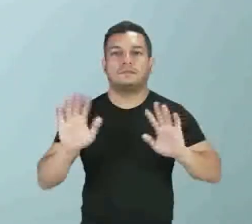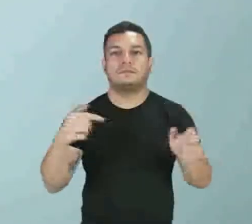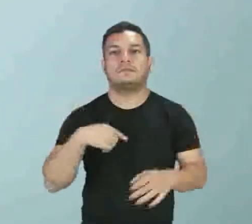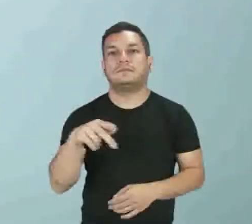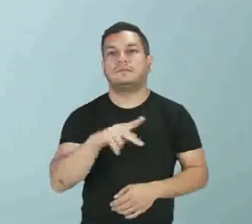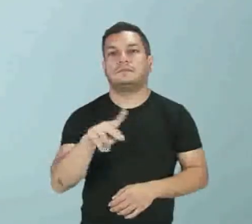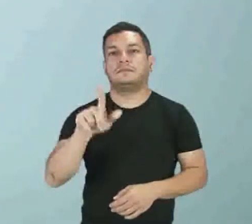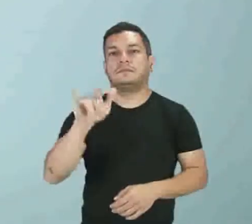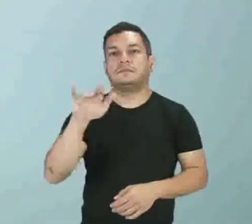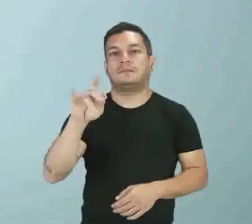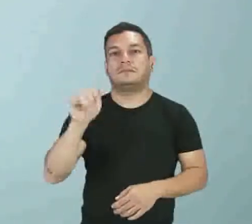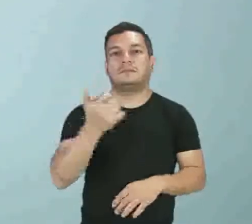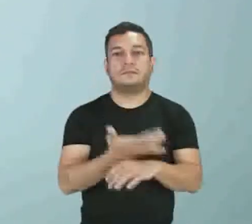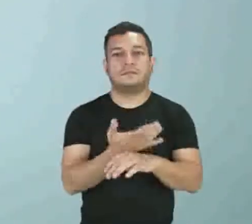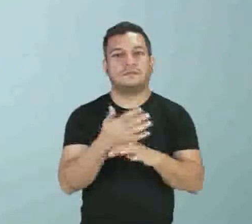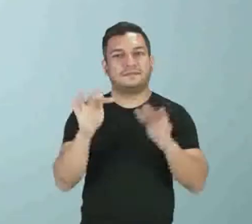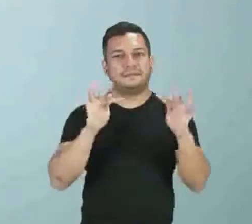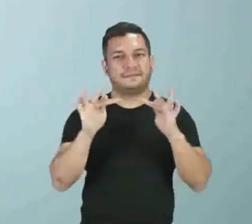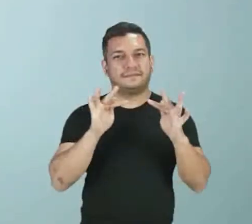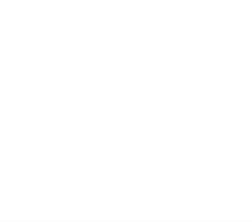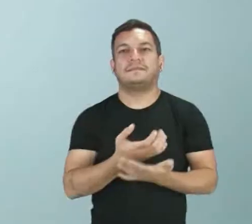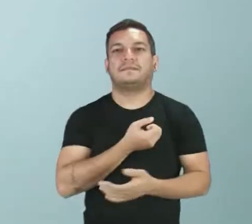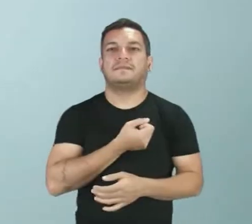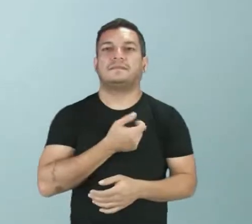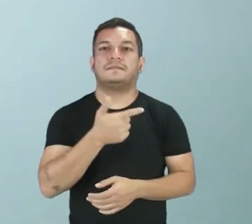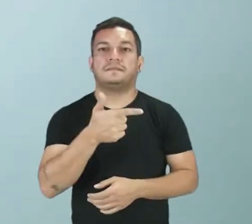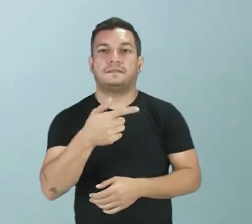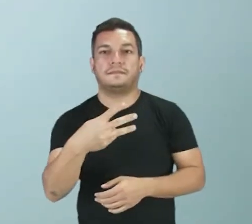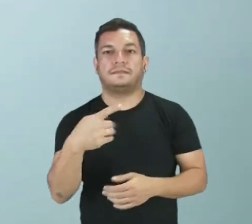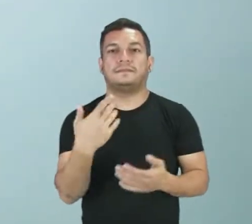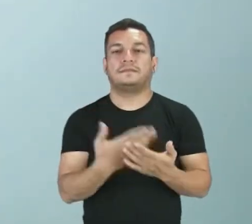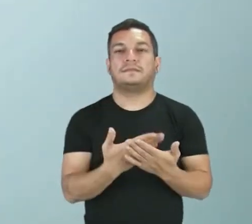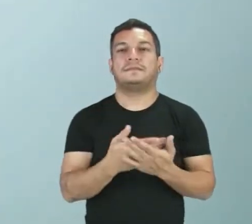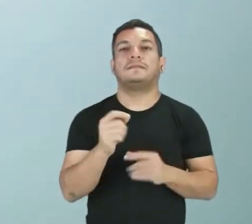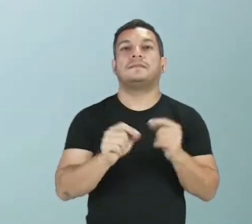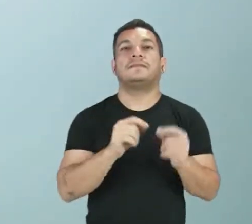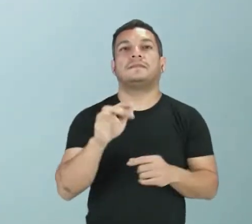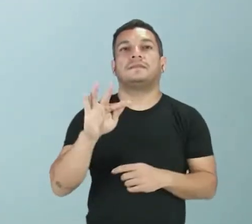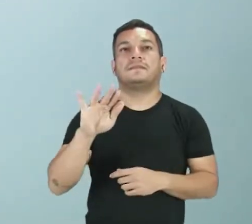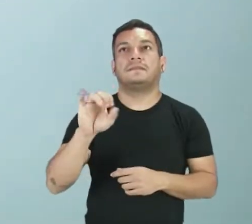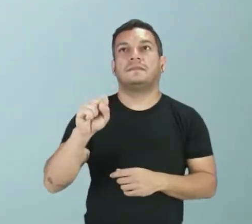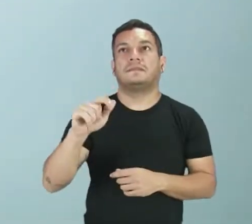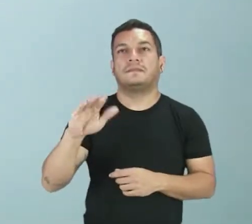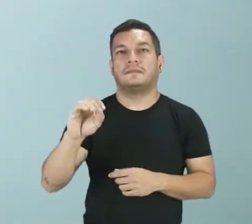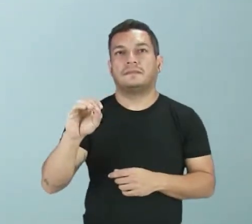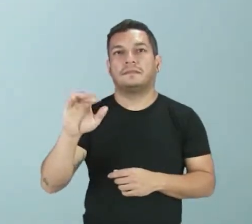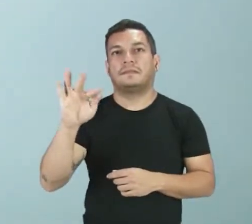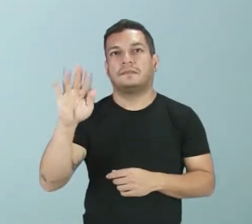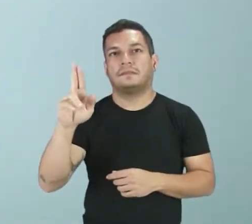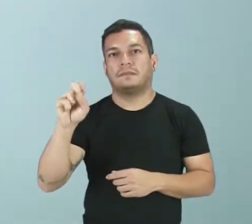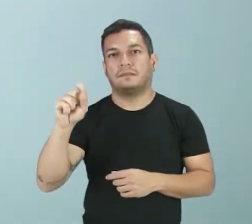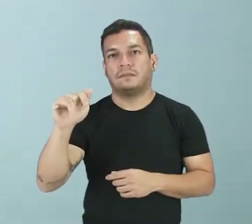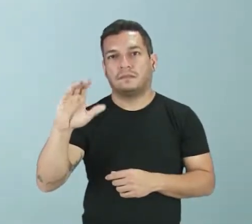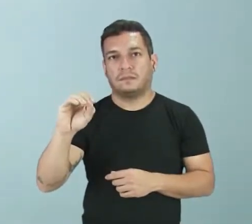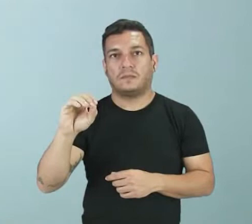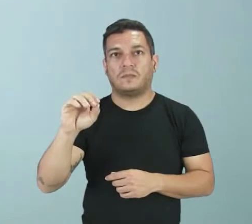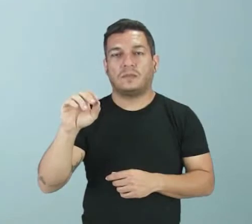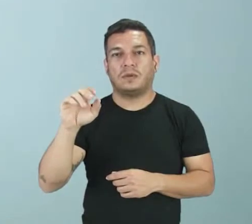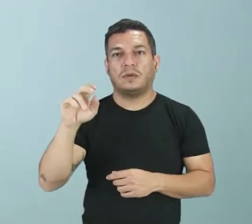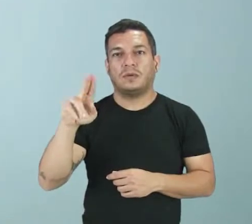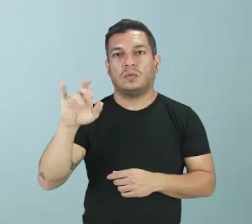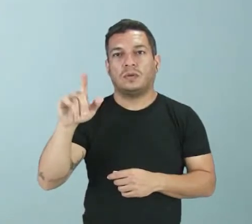Olá, sou a professora Lídia da disciplina de Física e hoje a gente vai estudar um pouco sobre fissão e fusão nuclear.